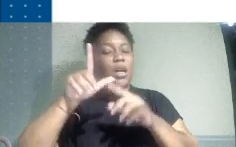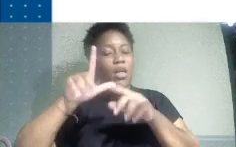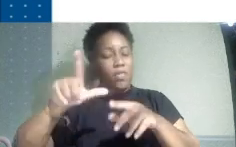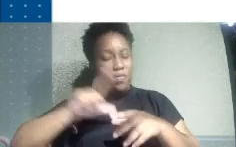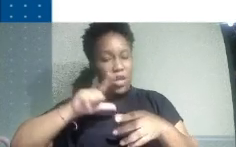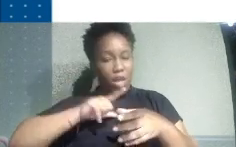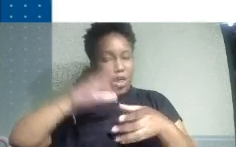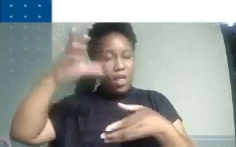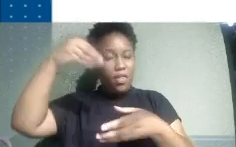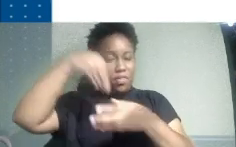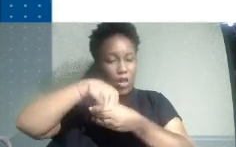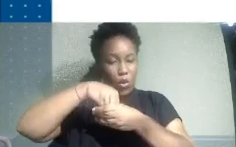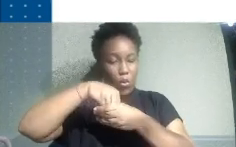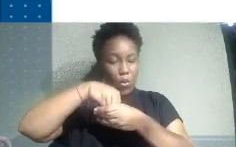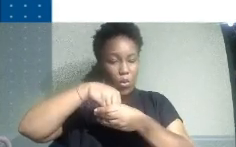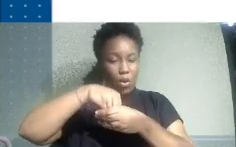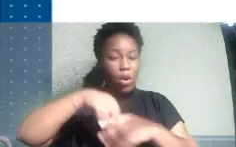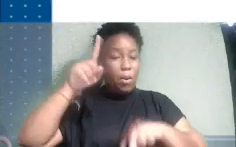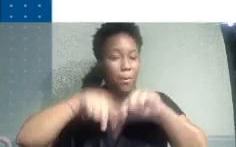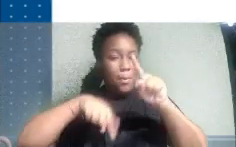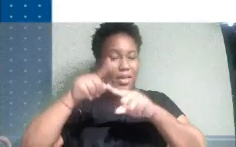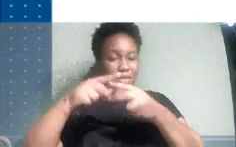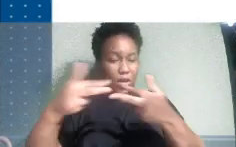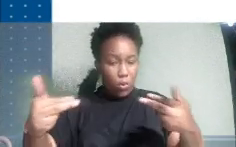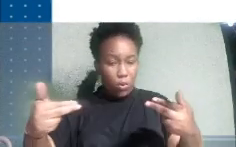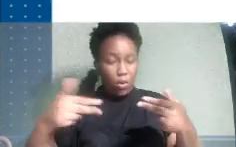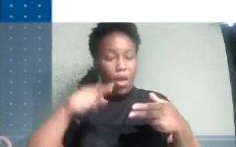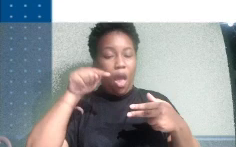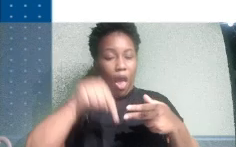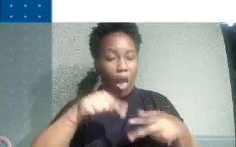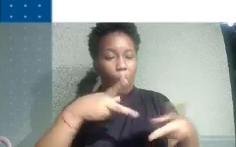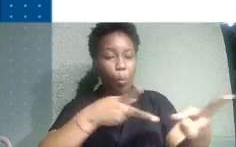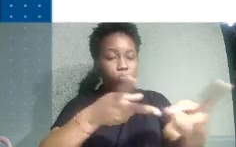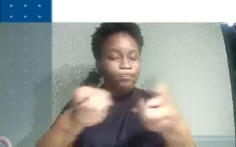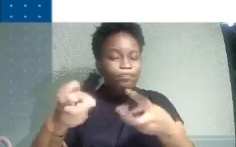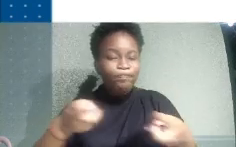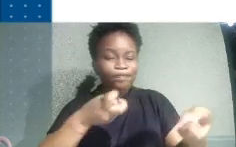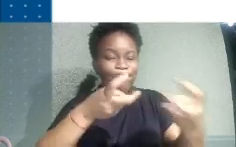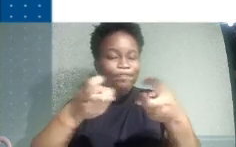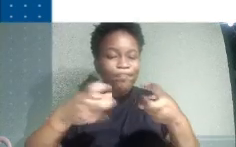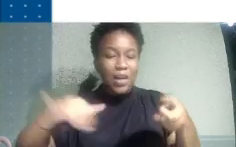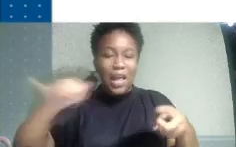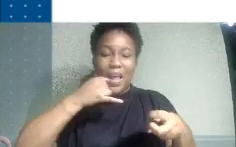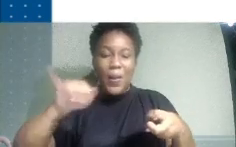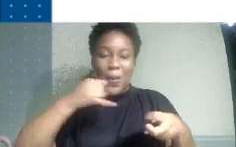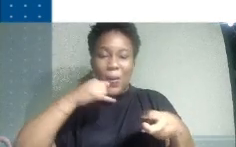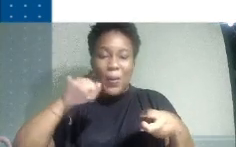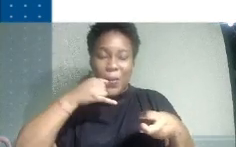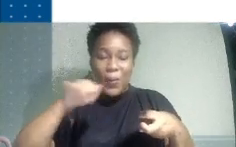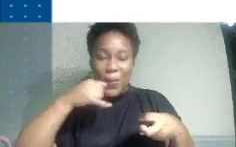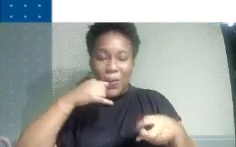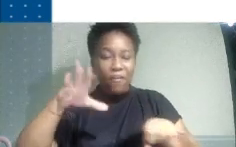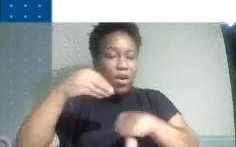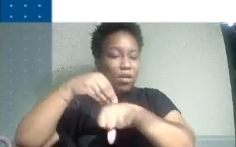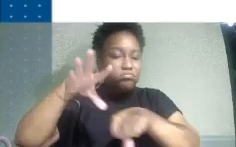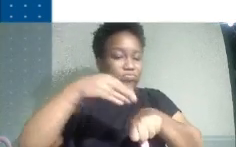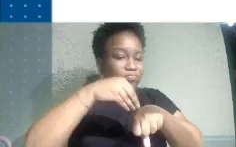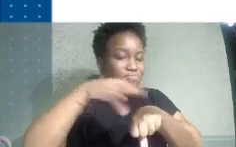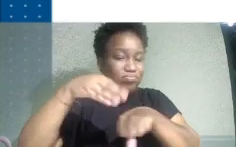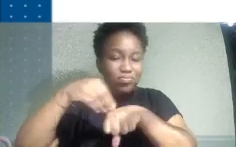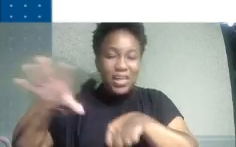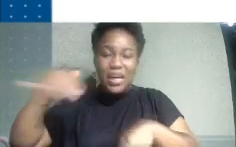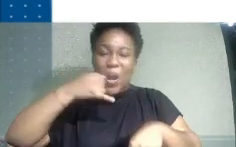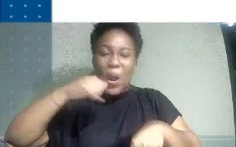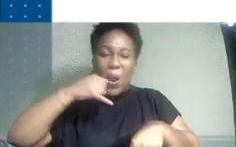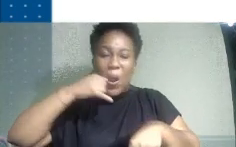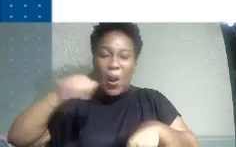é um material aí, um excelente condutor elétrico, por isso ele é utilizado com essa finalidade, ele conduz muito bem a eletricidade e ele